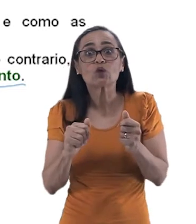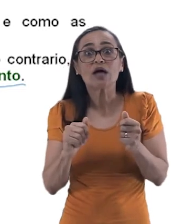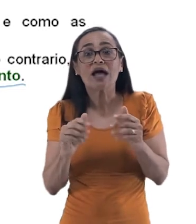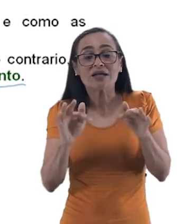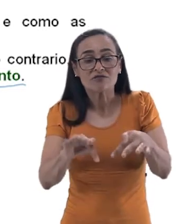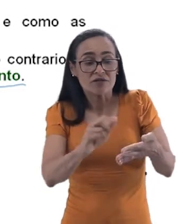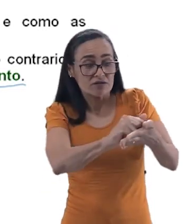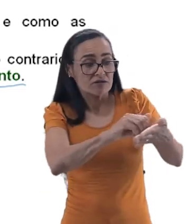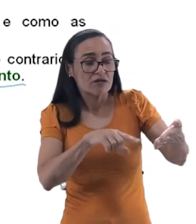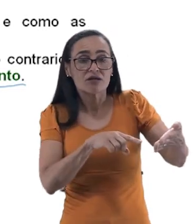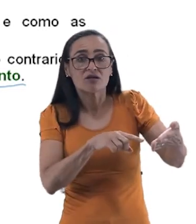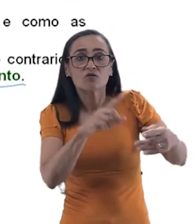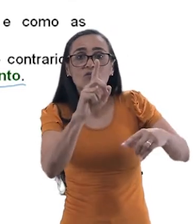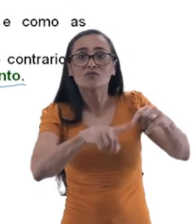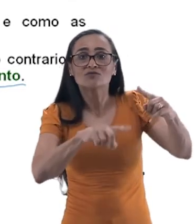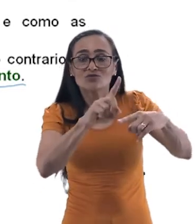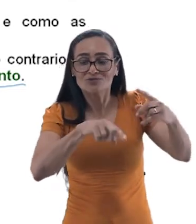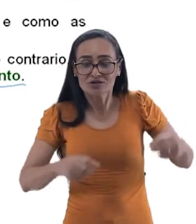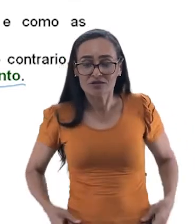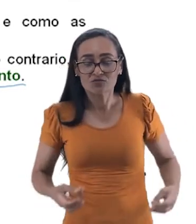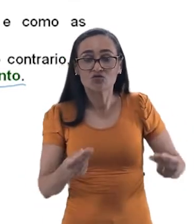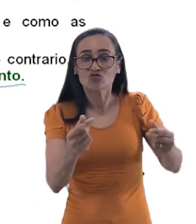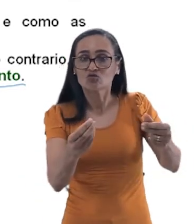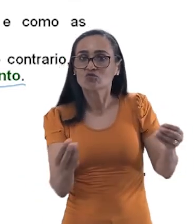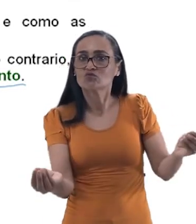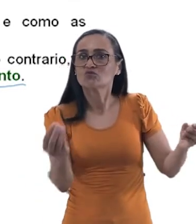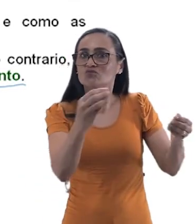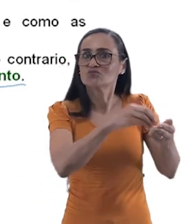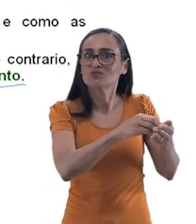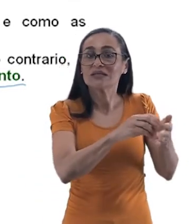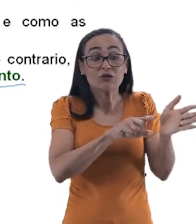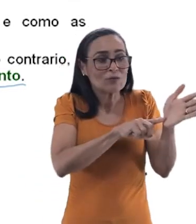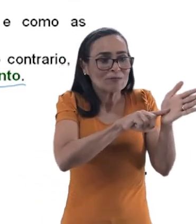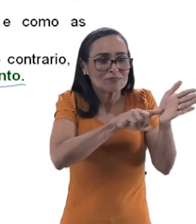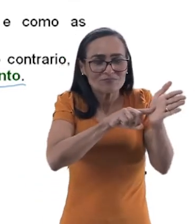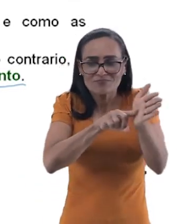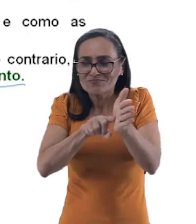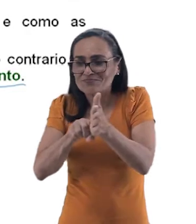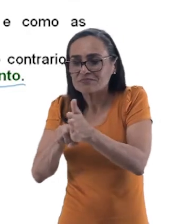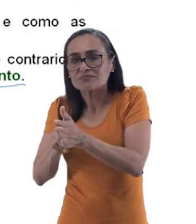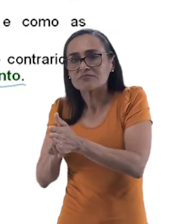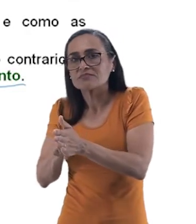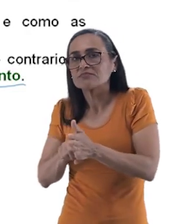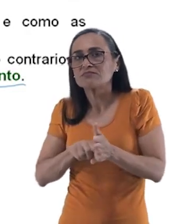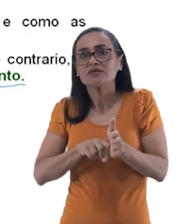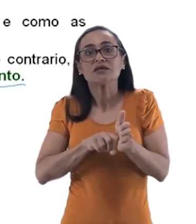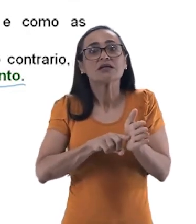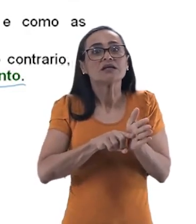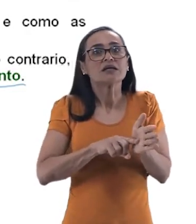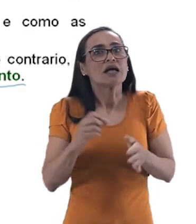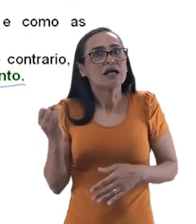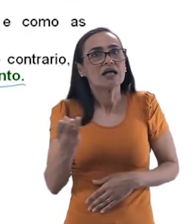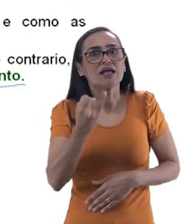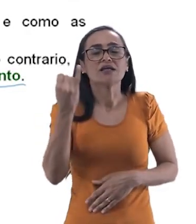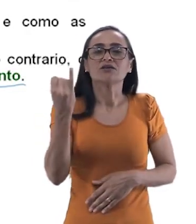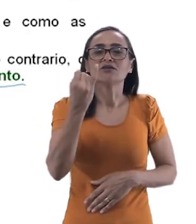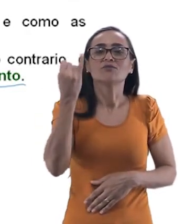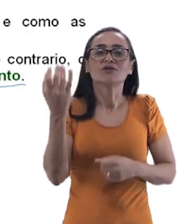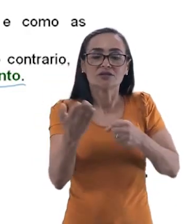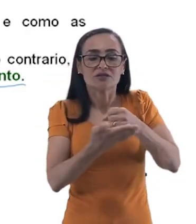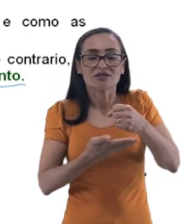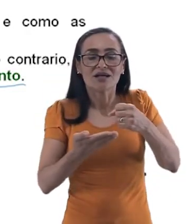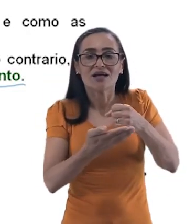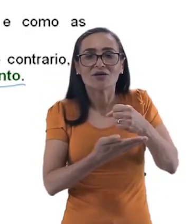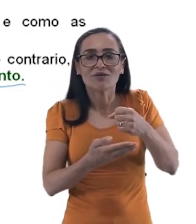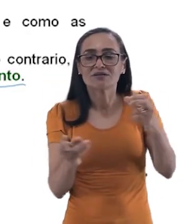dessas atividades com os objetos de custos. Então, o rastreamento é uma alocação que toma